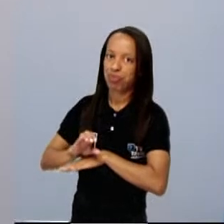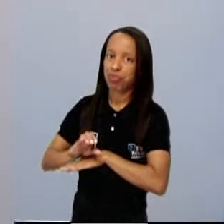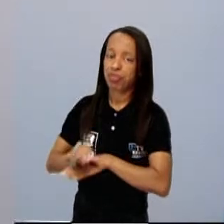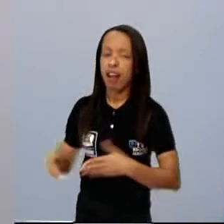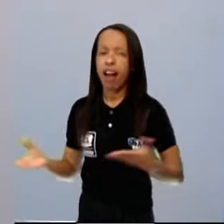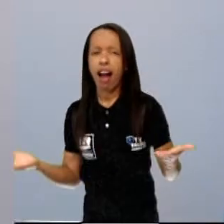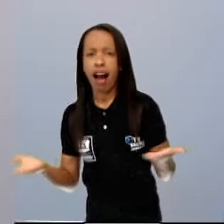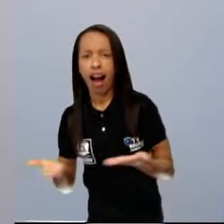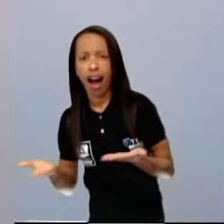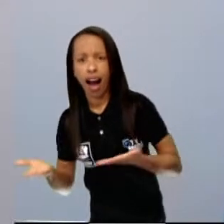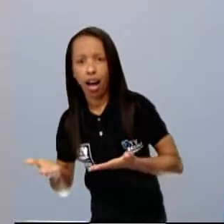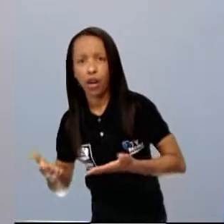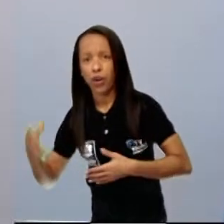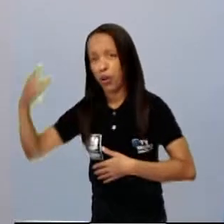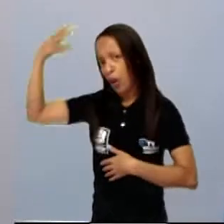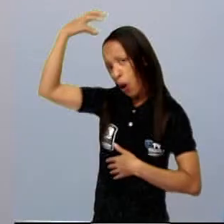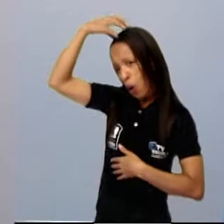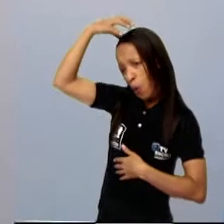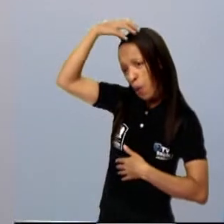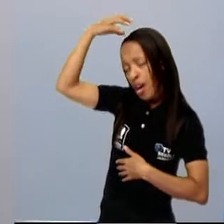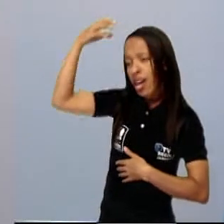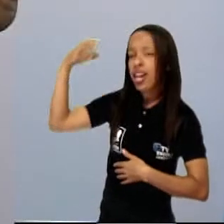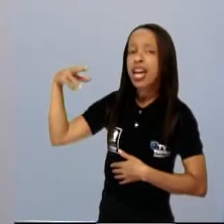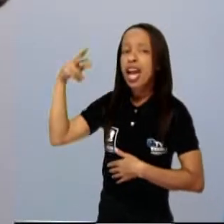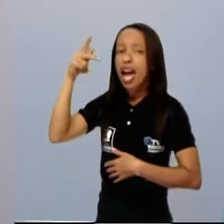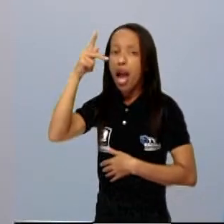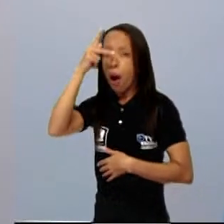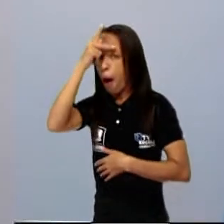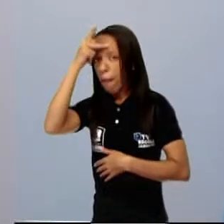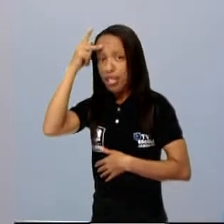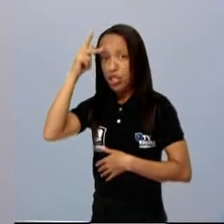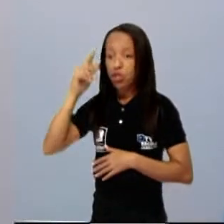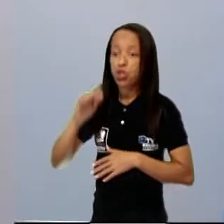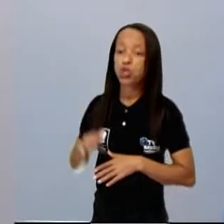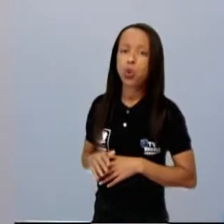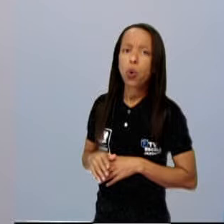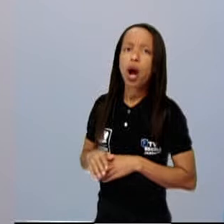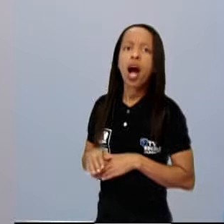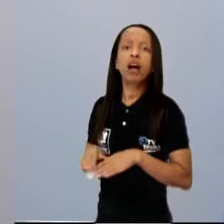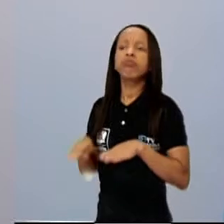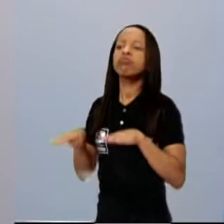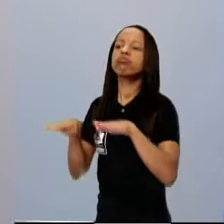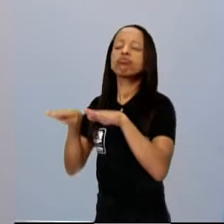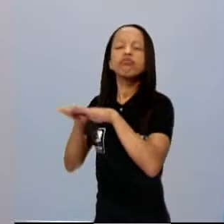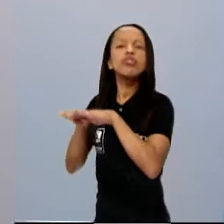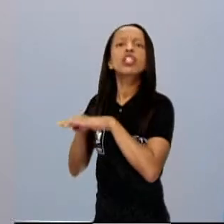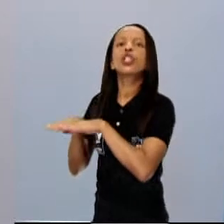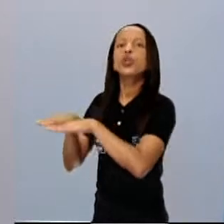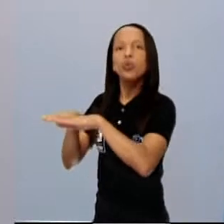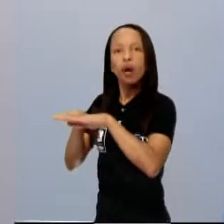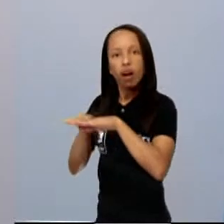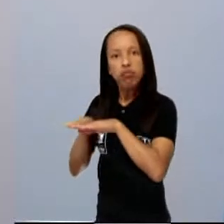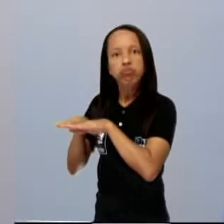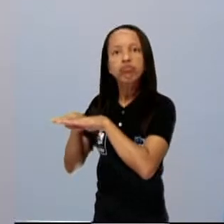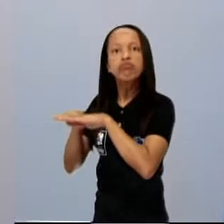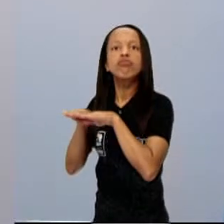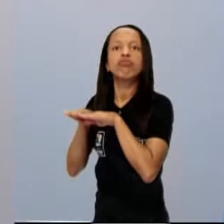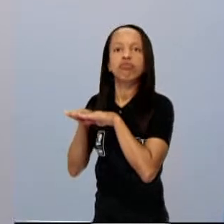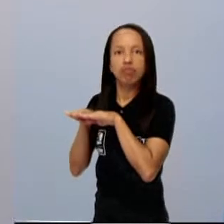cidadão, ele pode ter mais poder do que eu, mas ele tem que fazer do jeito que a Constituição manda.